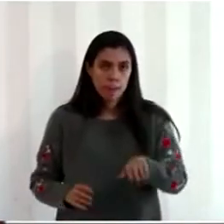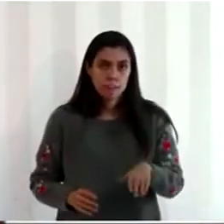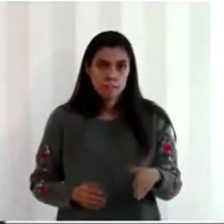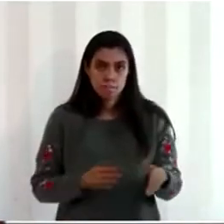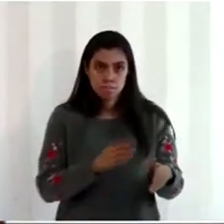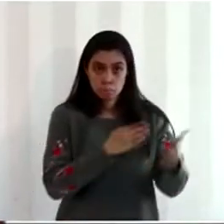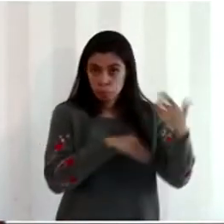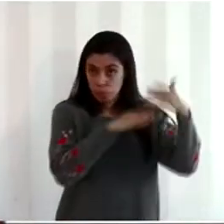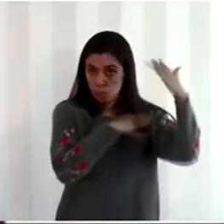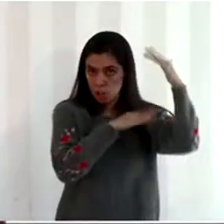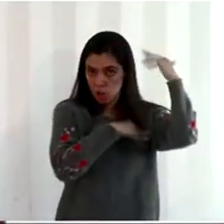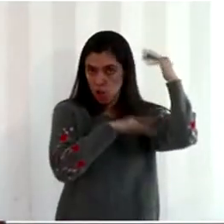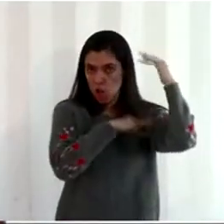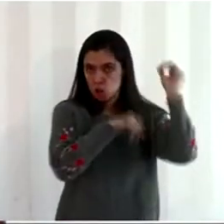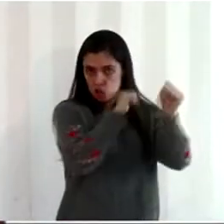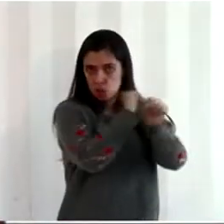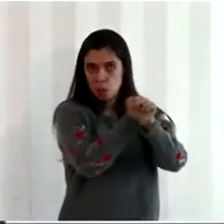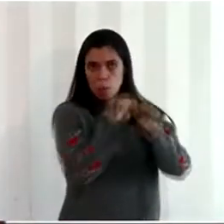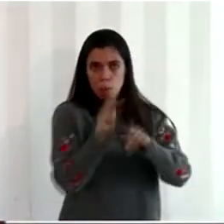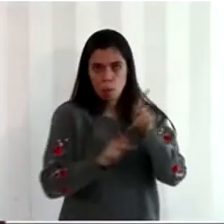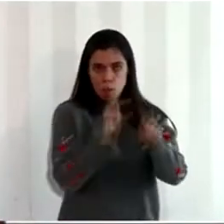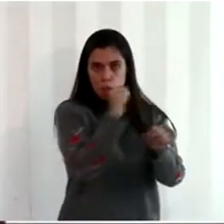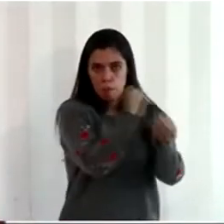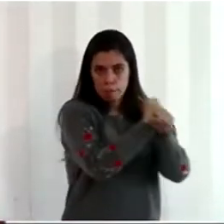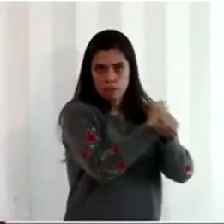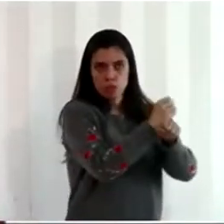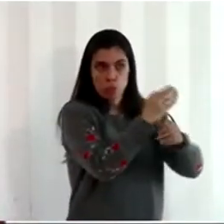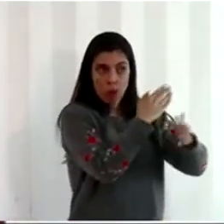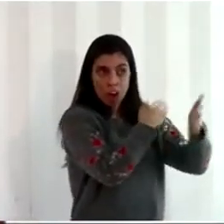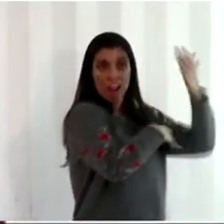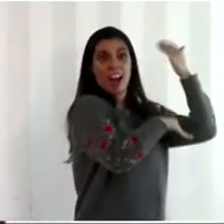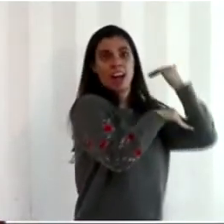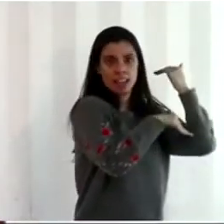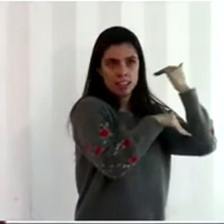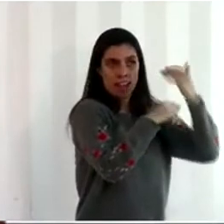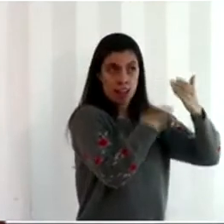no trono de Davi. Lembram-se disso? Mas agora, nesse